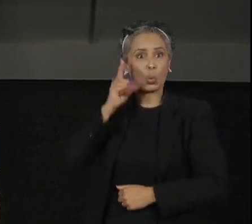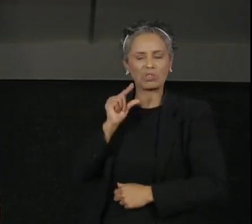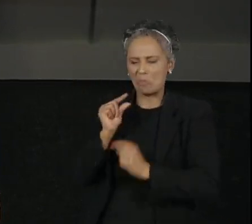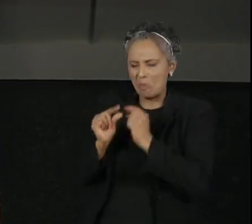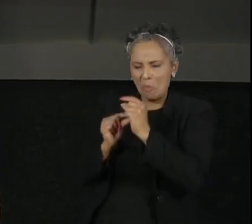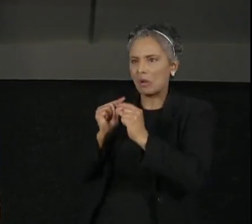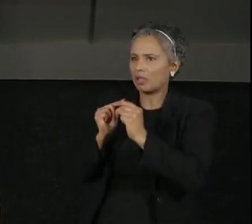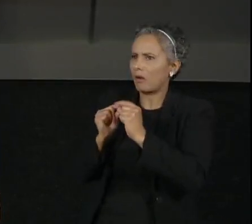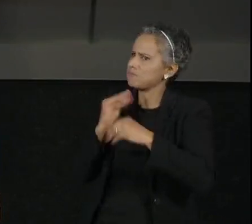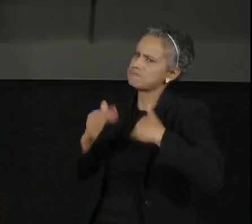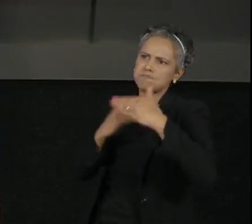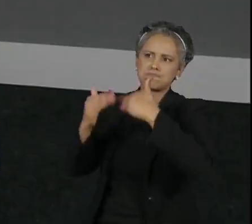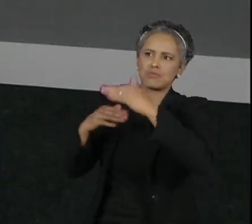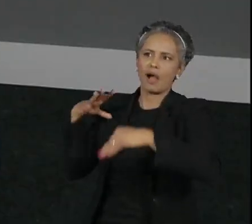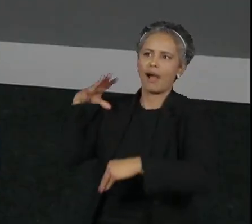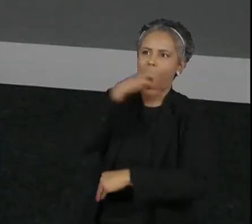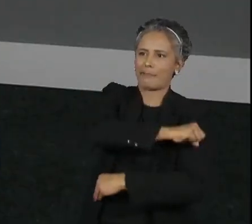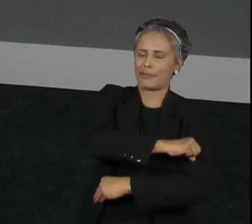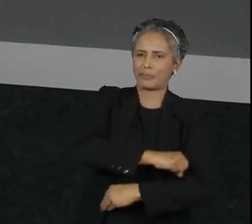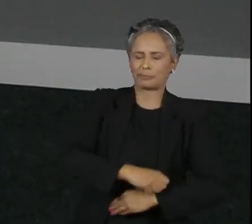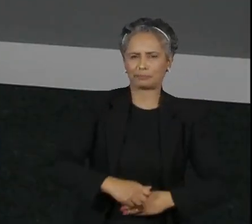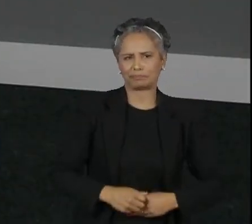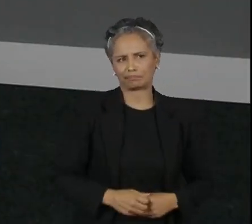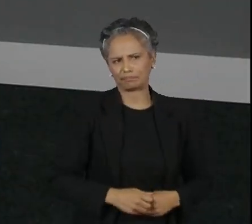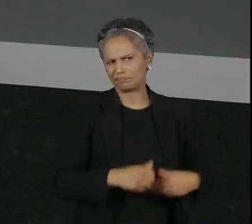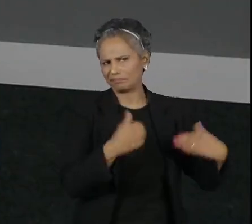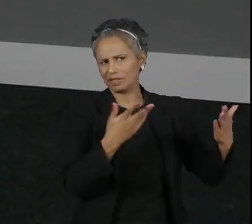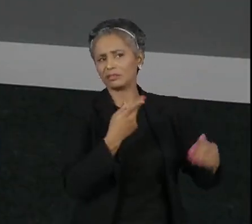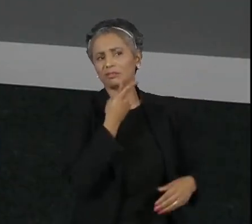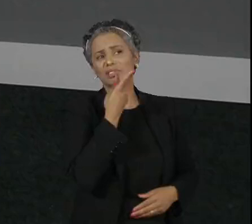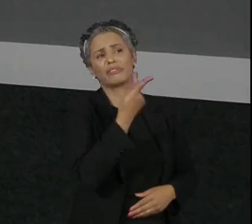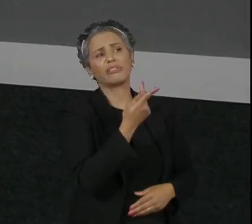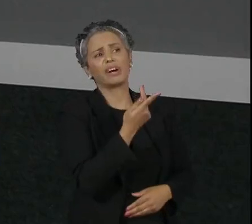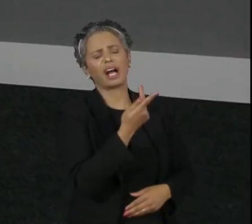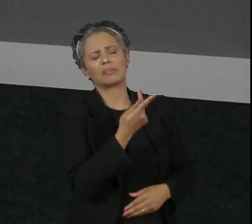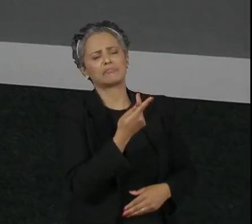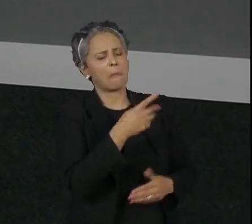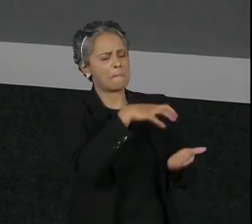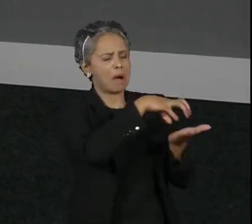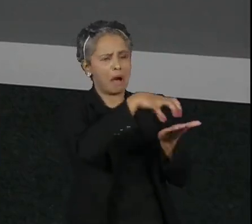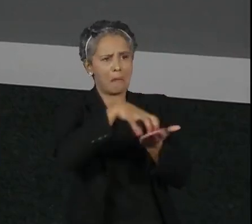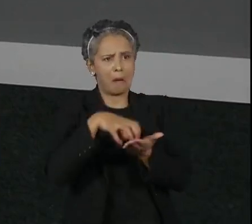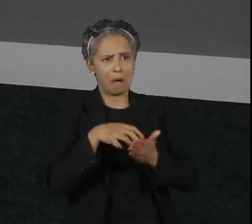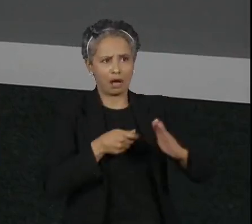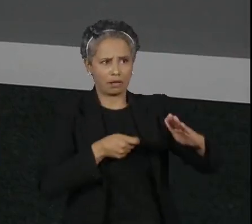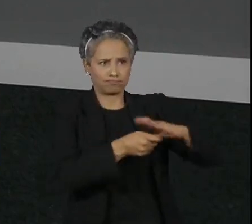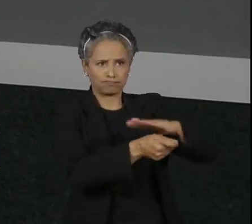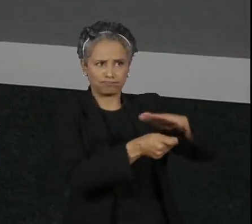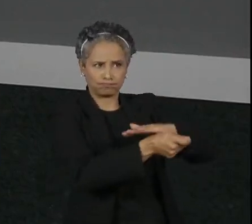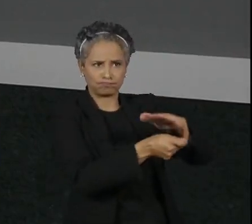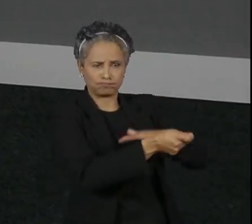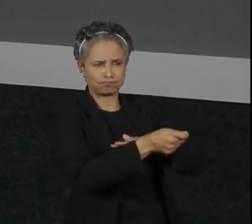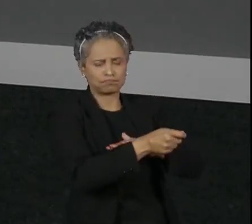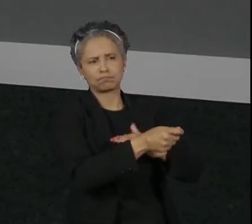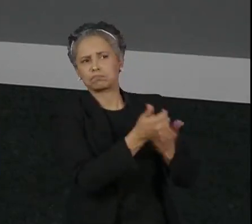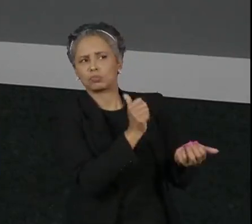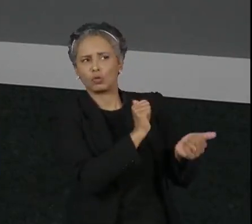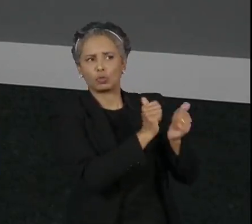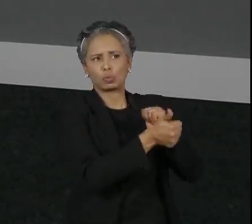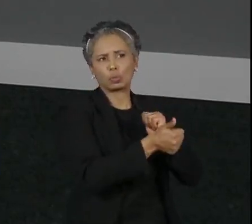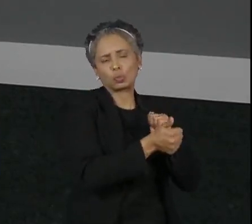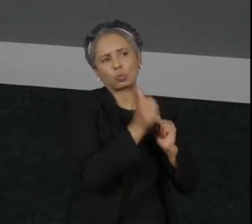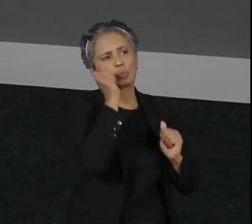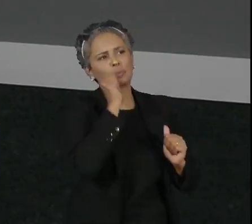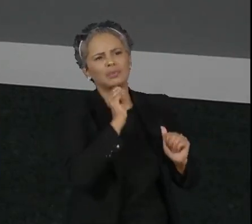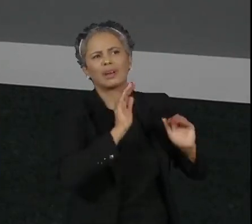e mais assertiva na modalidade. Quando você fala de investimento, obviamente também a gente precisa falar sobre